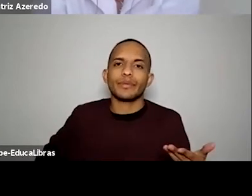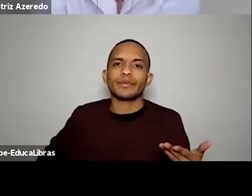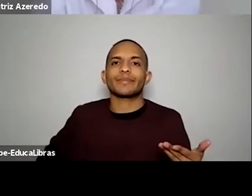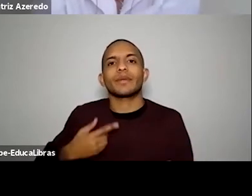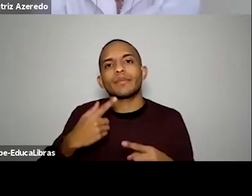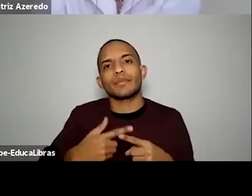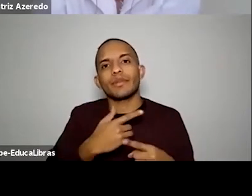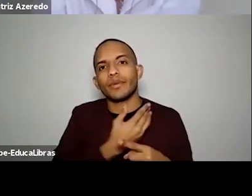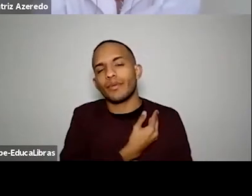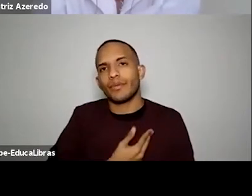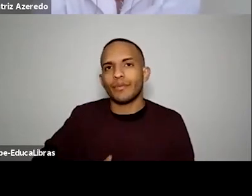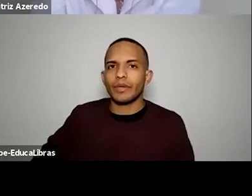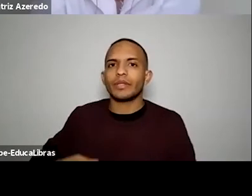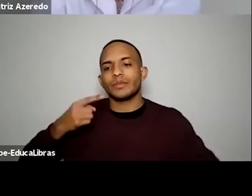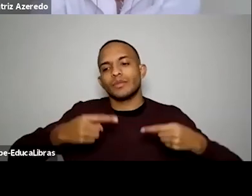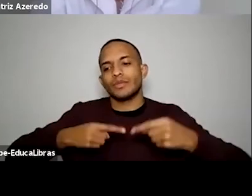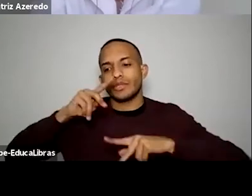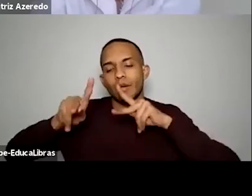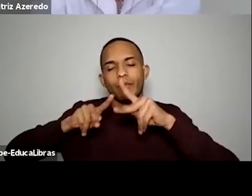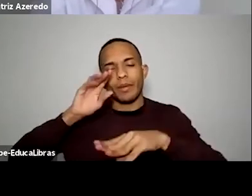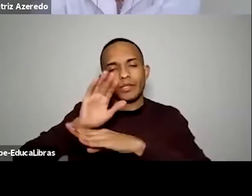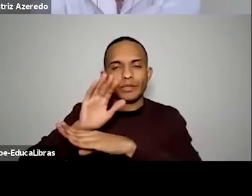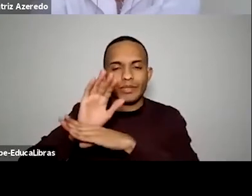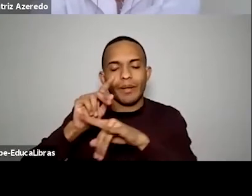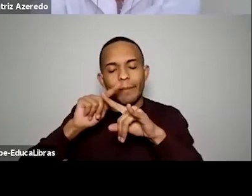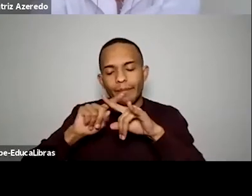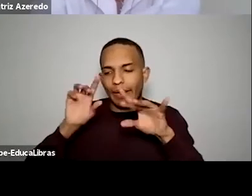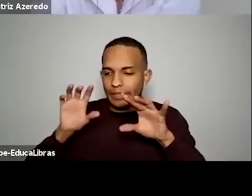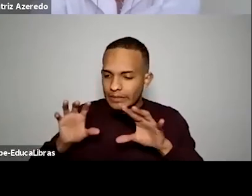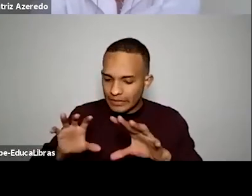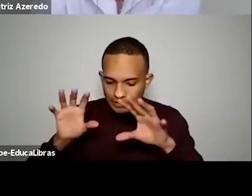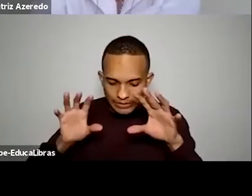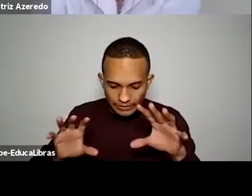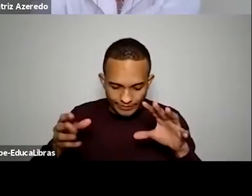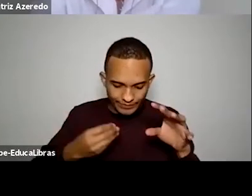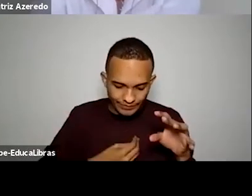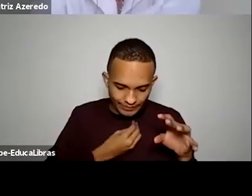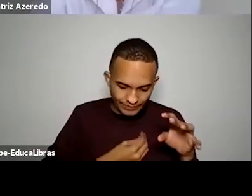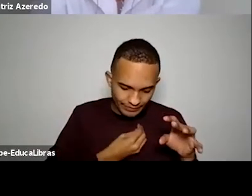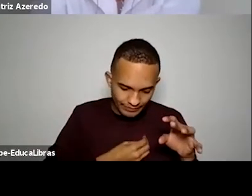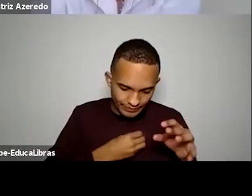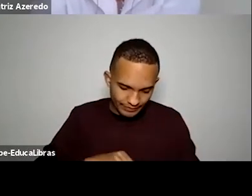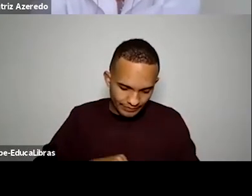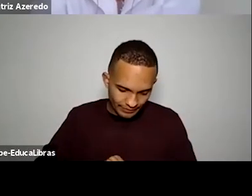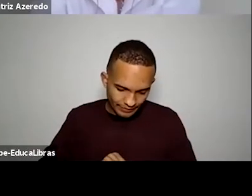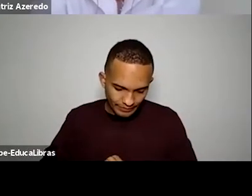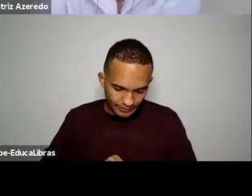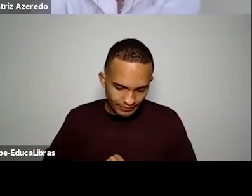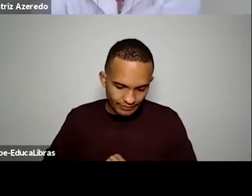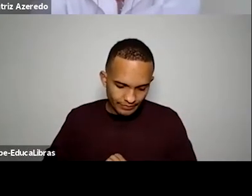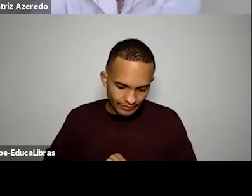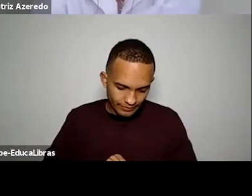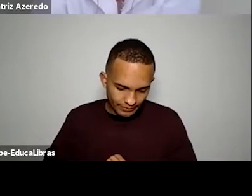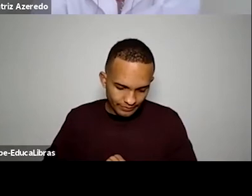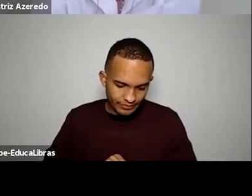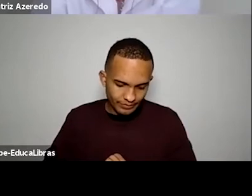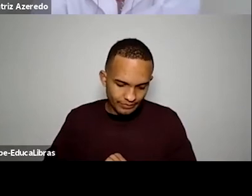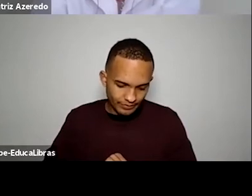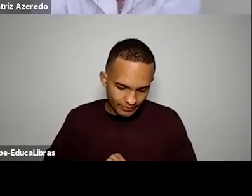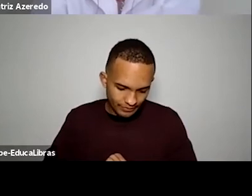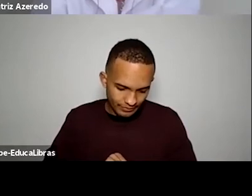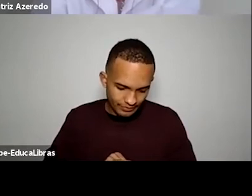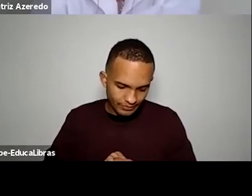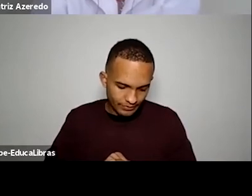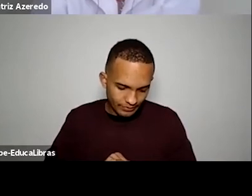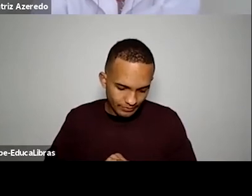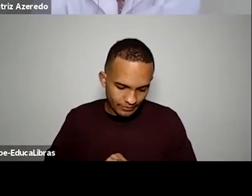agente de política pública que mais influencia no Brasil. Mas, neste momento, a gente percebe que... E não é só federal, né? Municipal, é estadual, está tudo